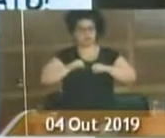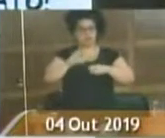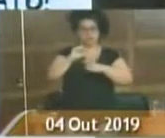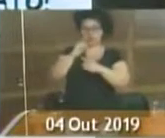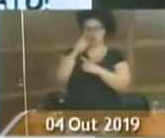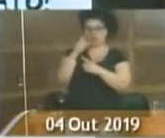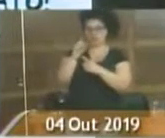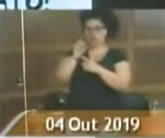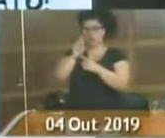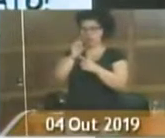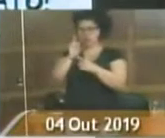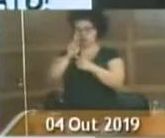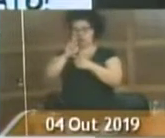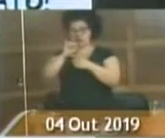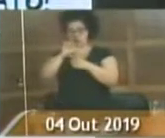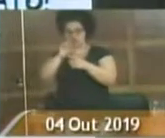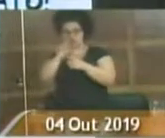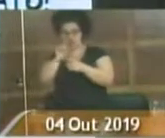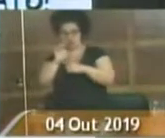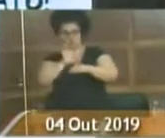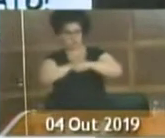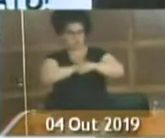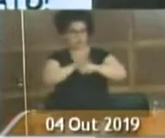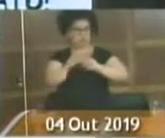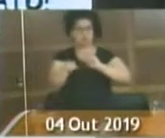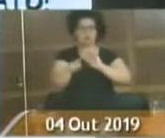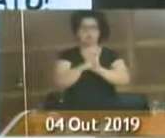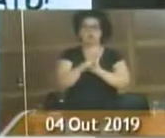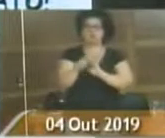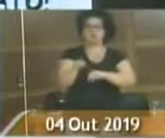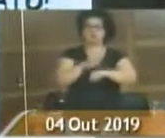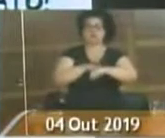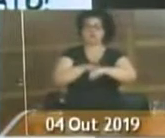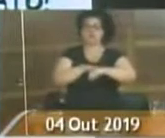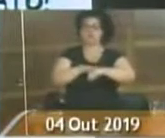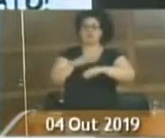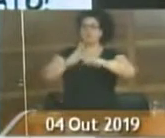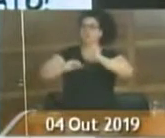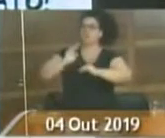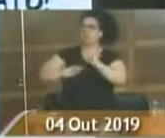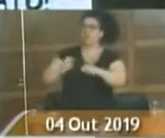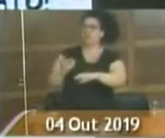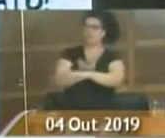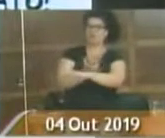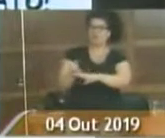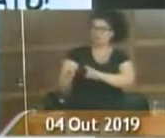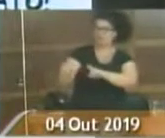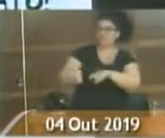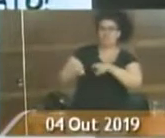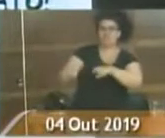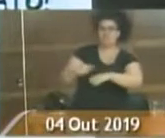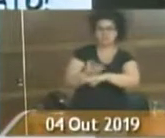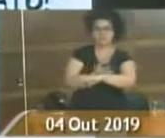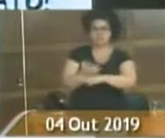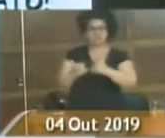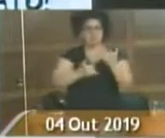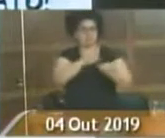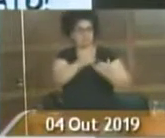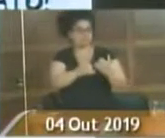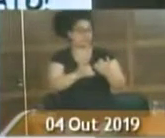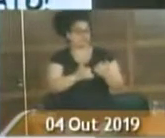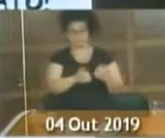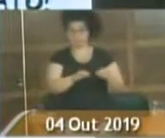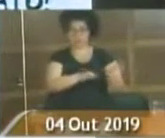esporotricose, ela também era chamada de doença do jardineiro, porque as pessoas trabalhavam no jardim, arrumando as flores,